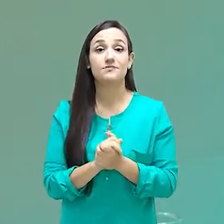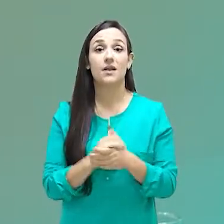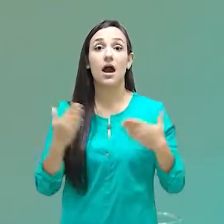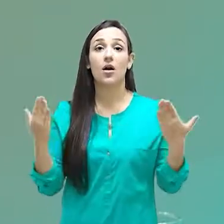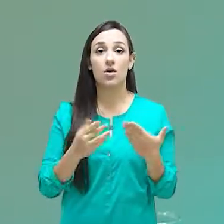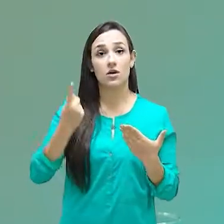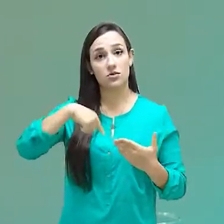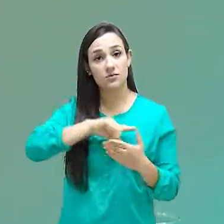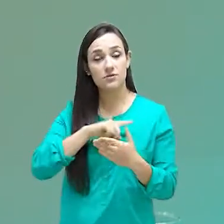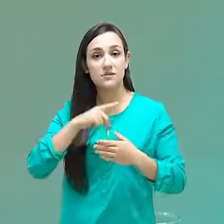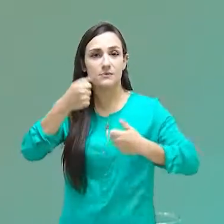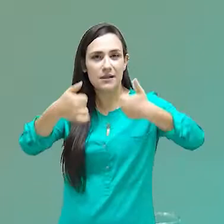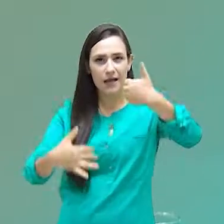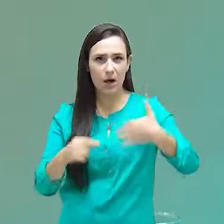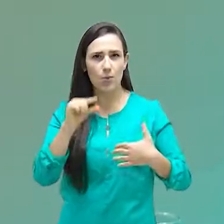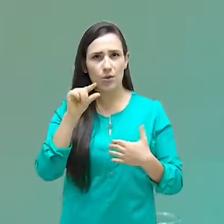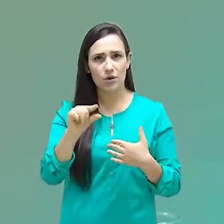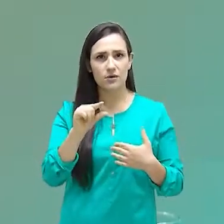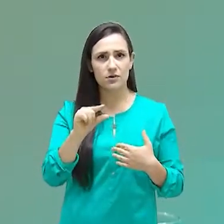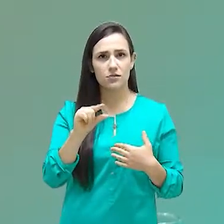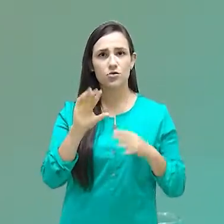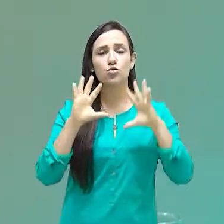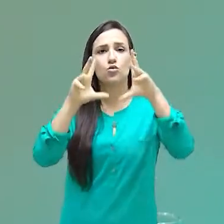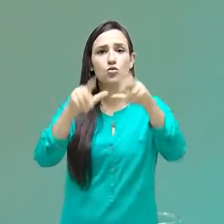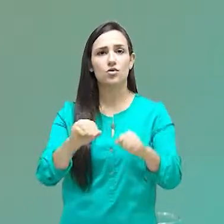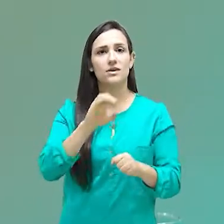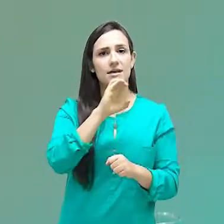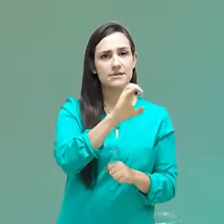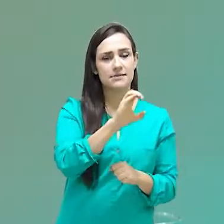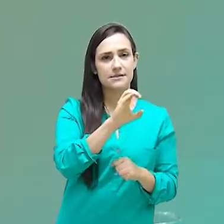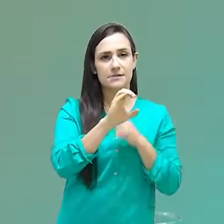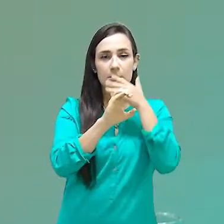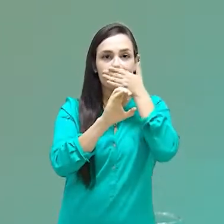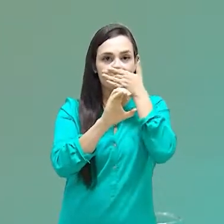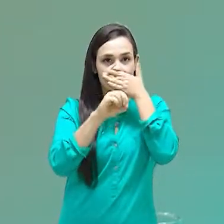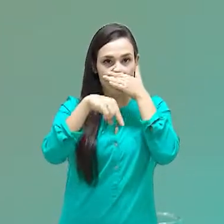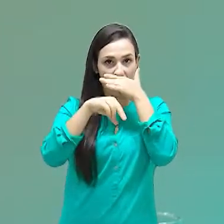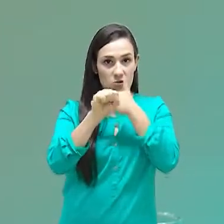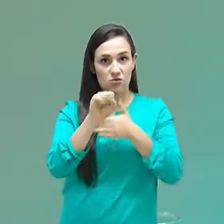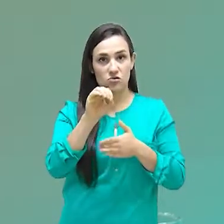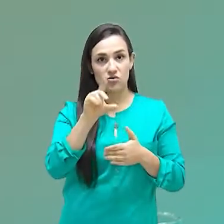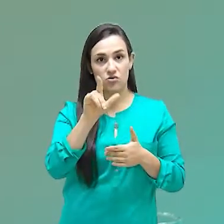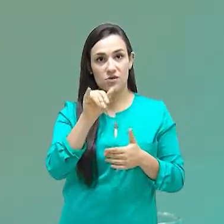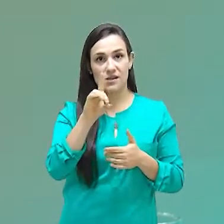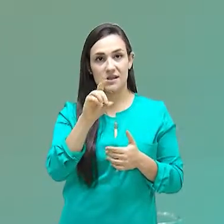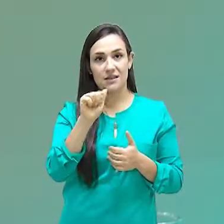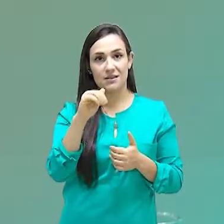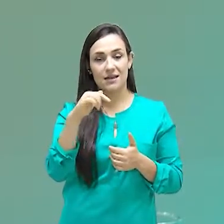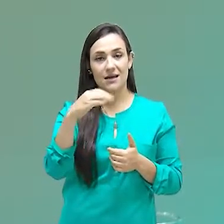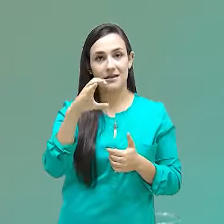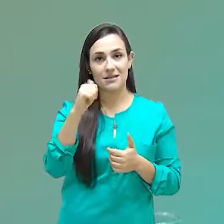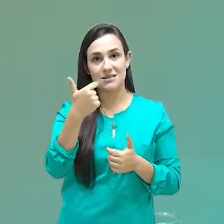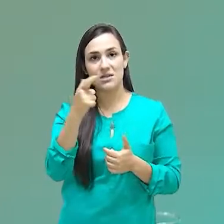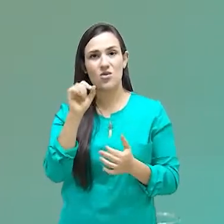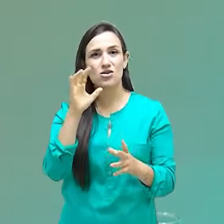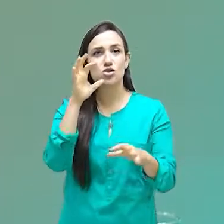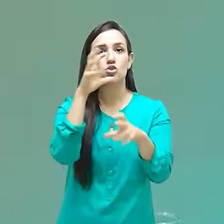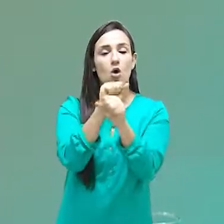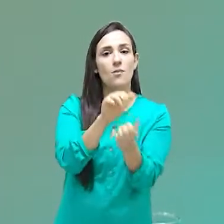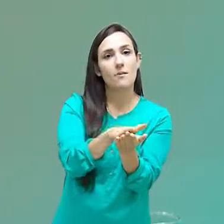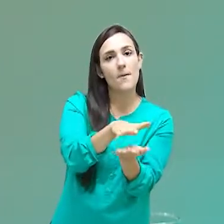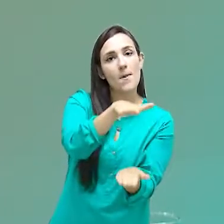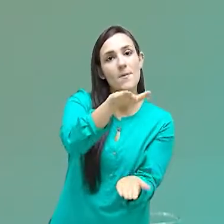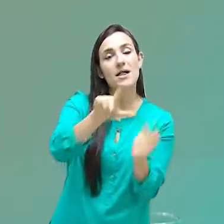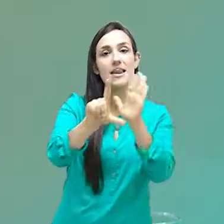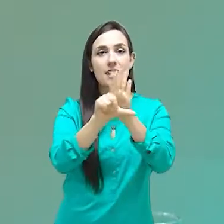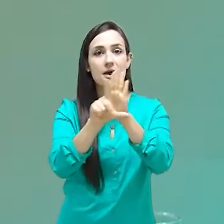gente vai falar hoje sobre as consolidações da legislação estadual, da legislação que é publicada pela Assembleia Legislativa, né?